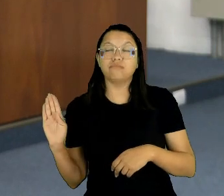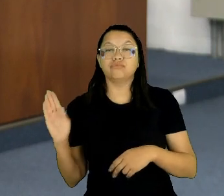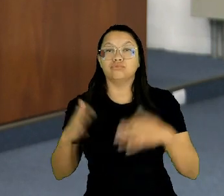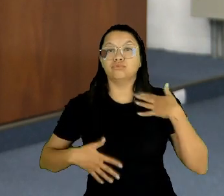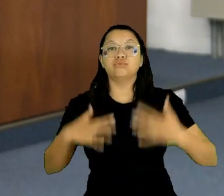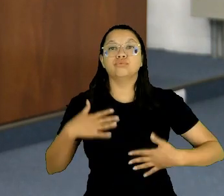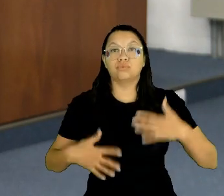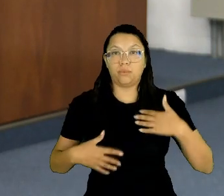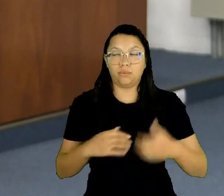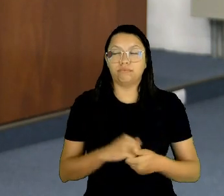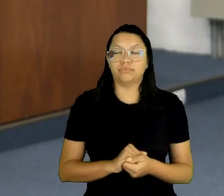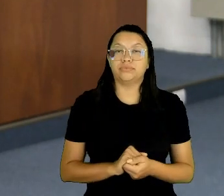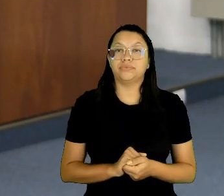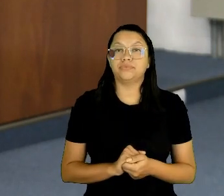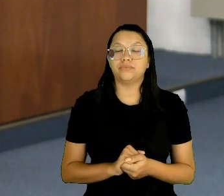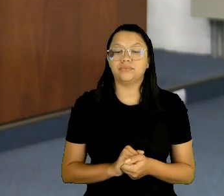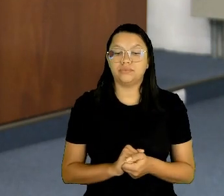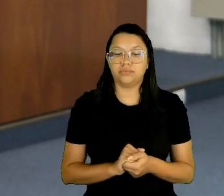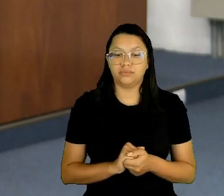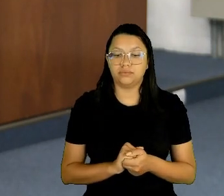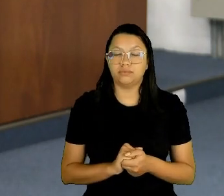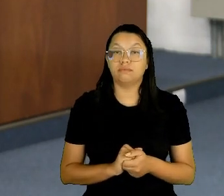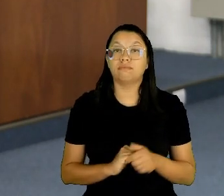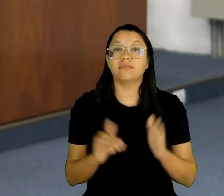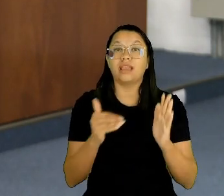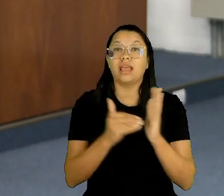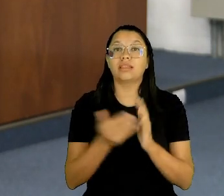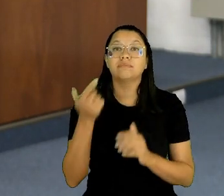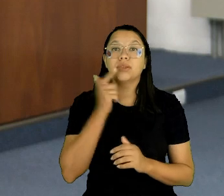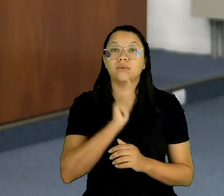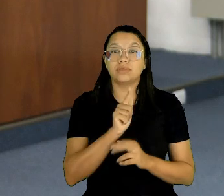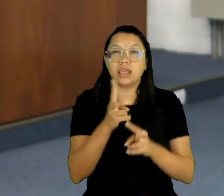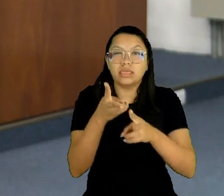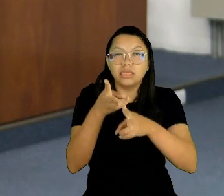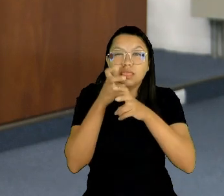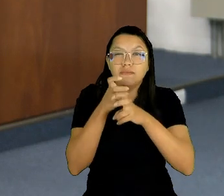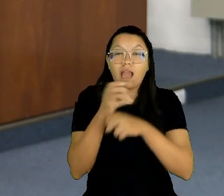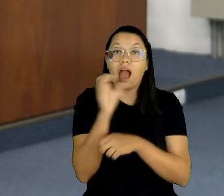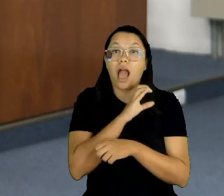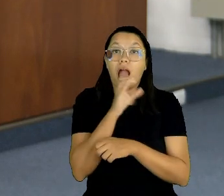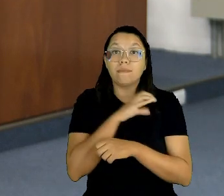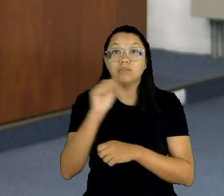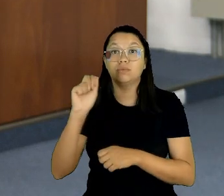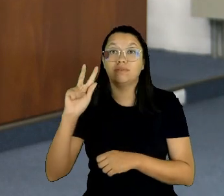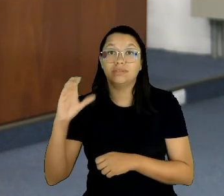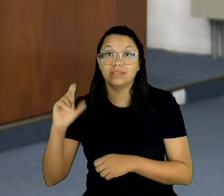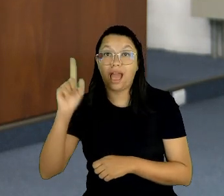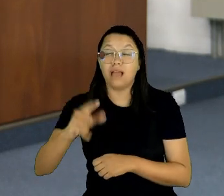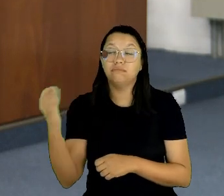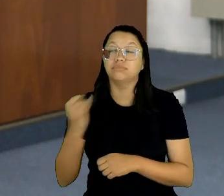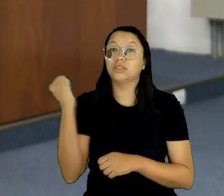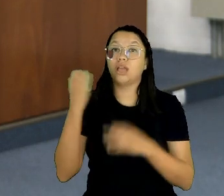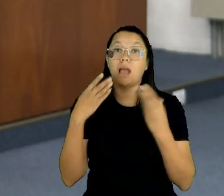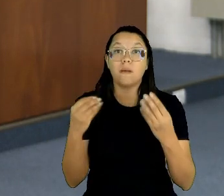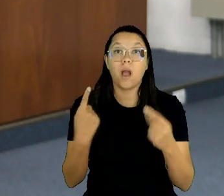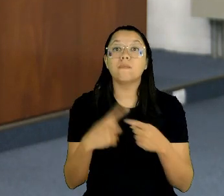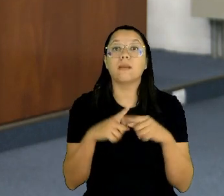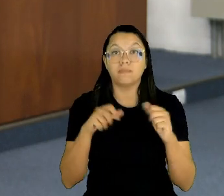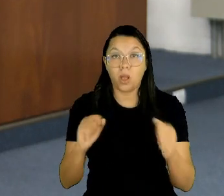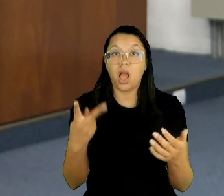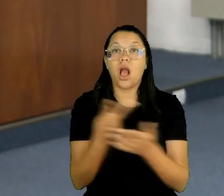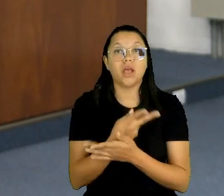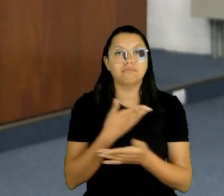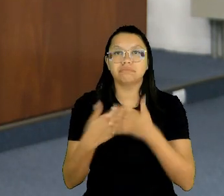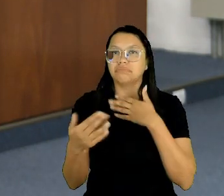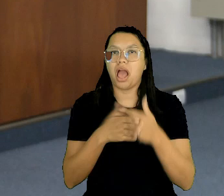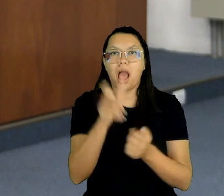metade do corpo do paciente. E aí, até para a gente conseguir identificar rápido um AVC, isso é extremamente